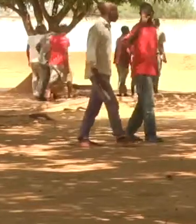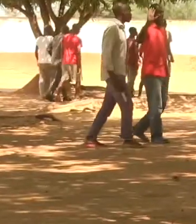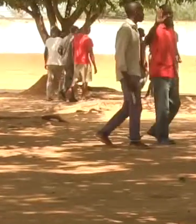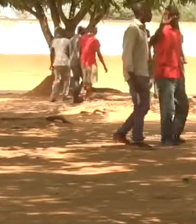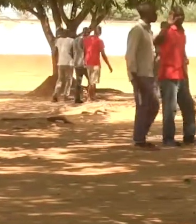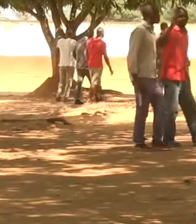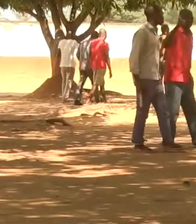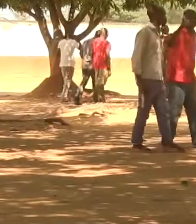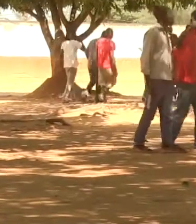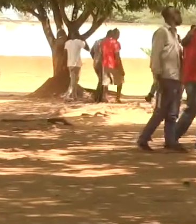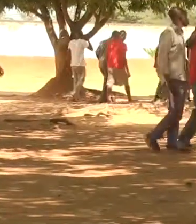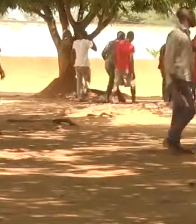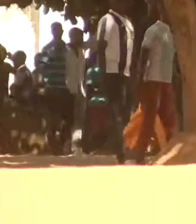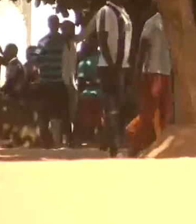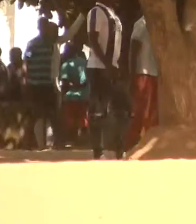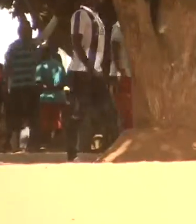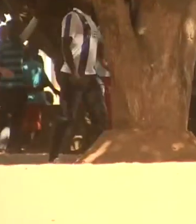Tchau!